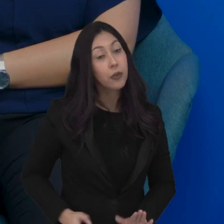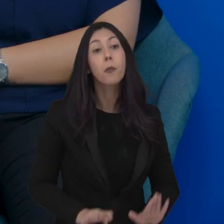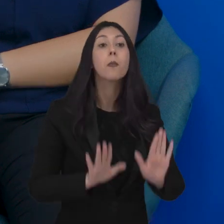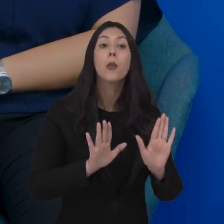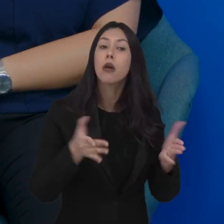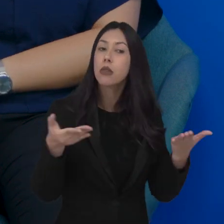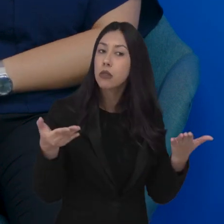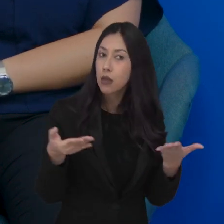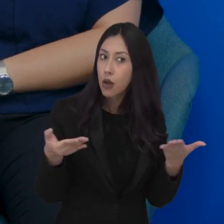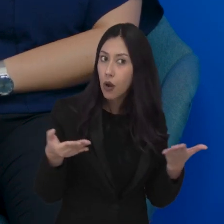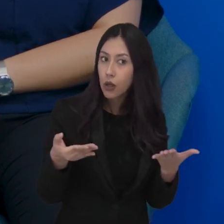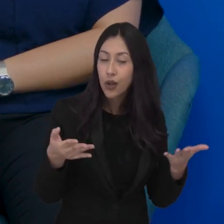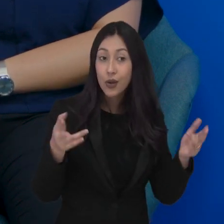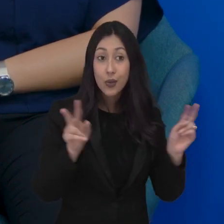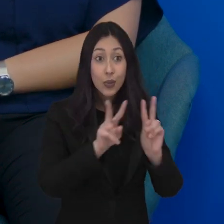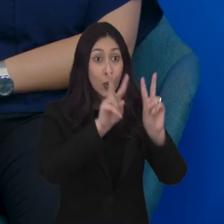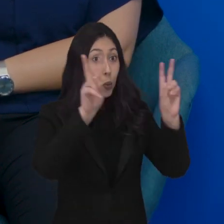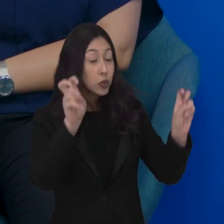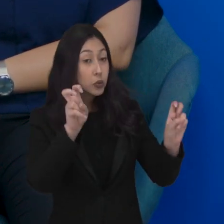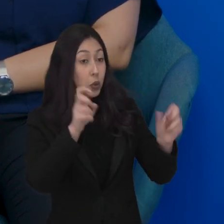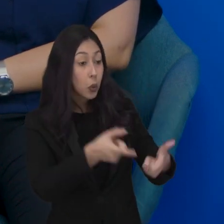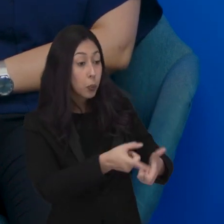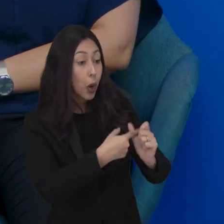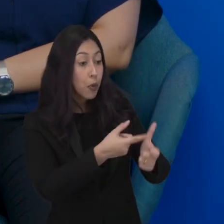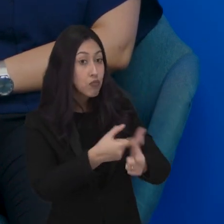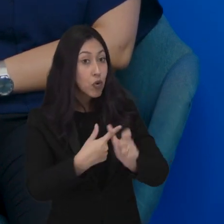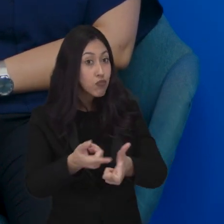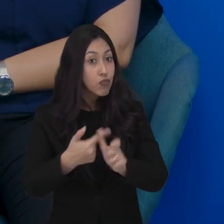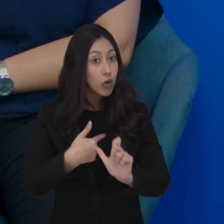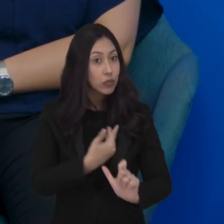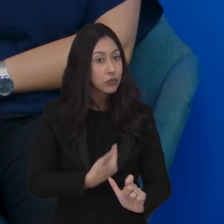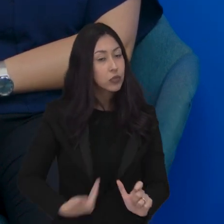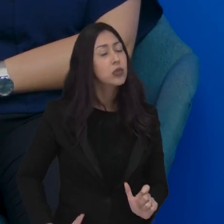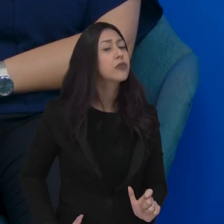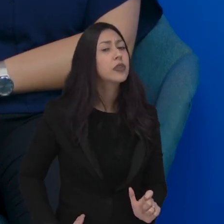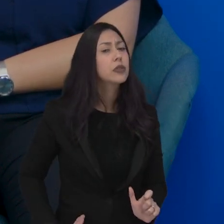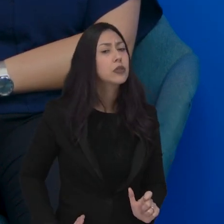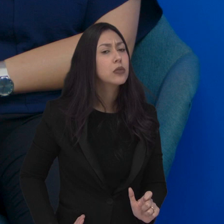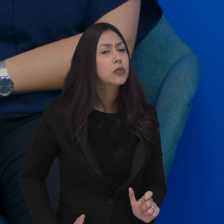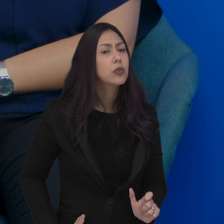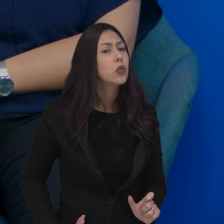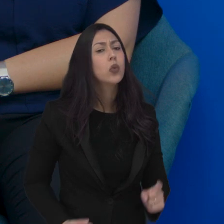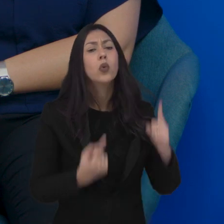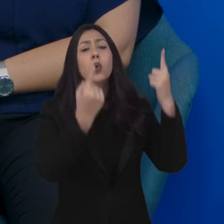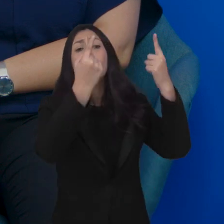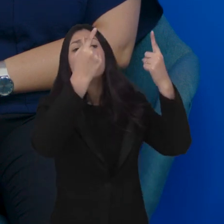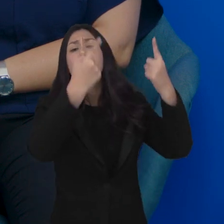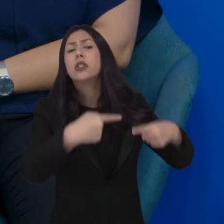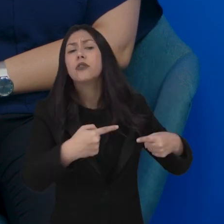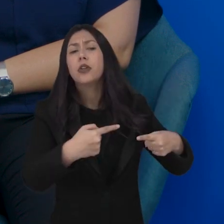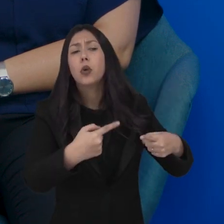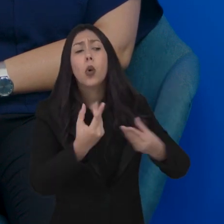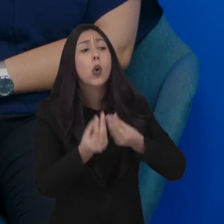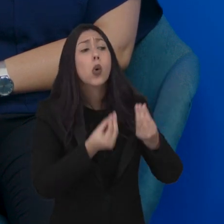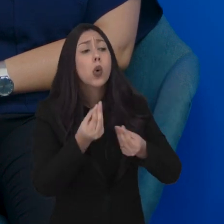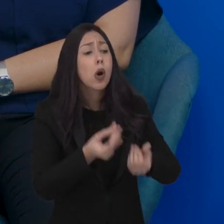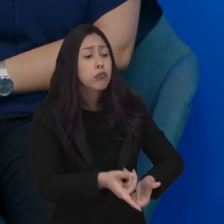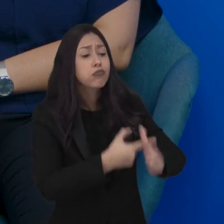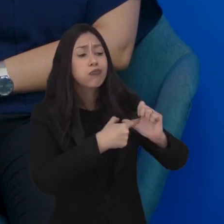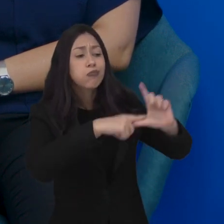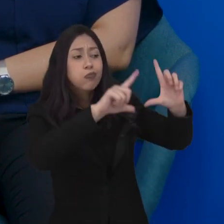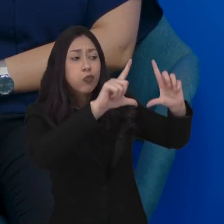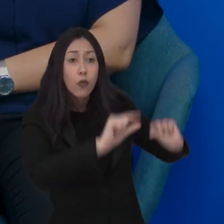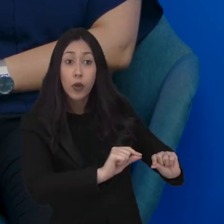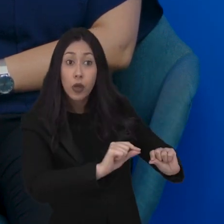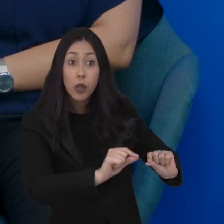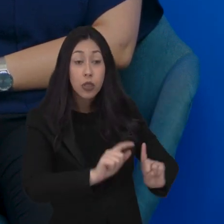Agora, no segundo bloco, o nosso assunto é o déficit das contas públicas. Qual o maior desafio para zerar essa dívida?